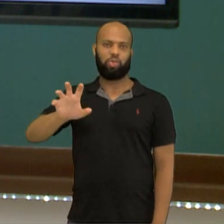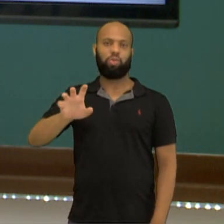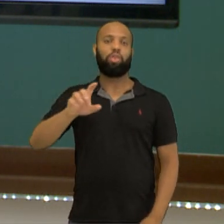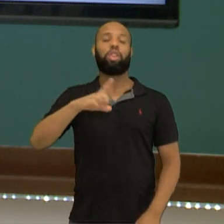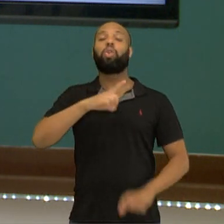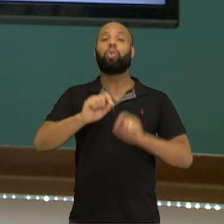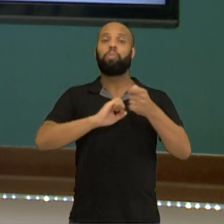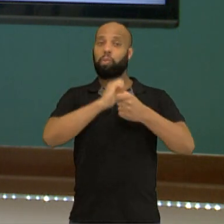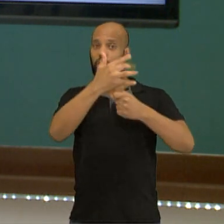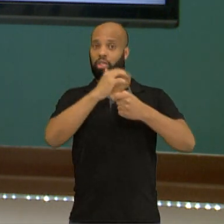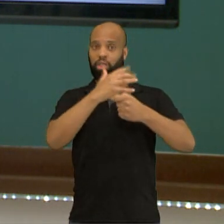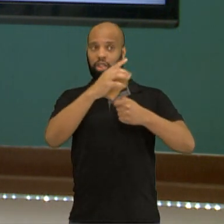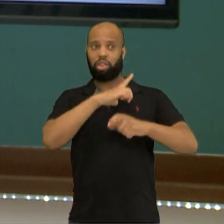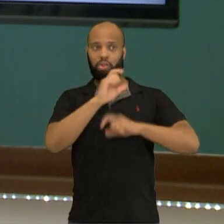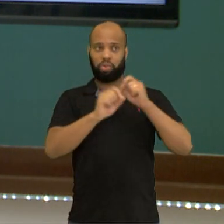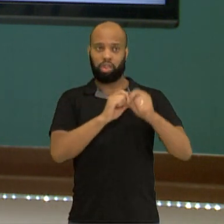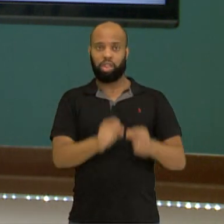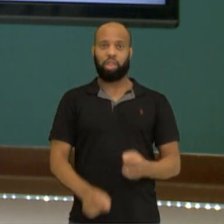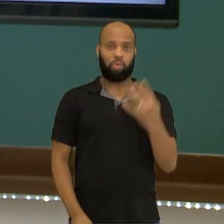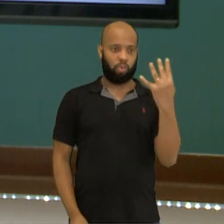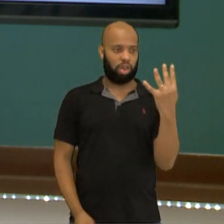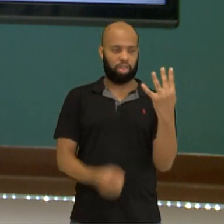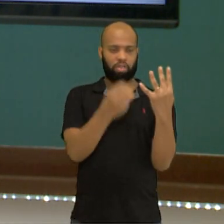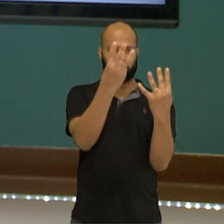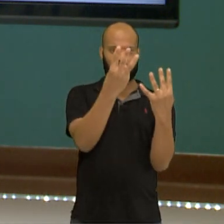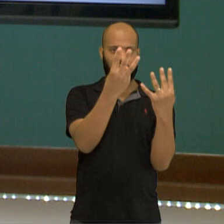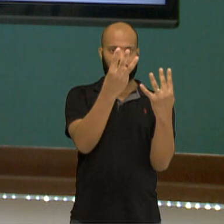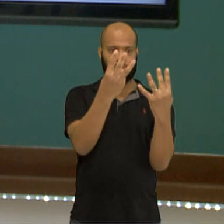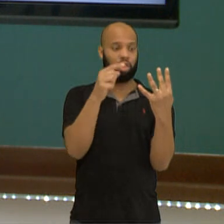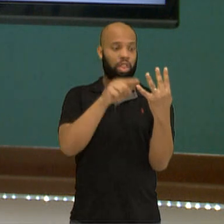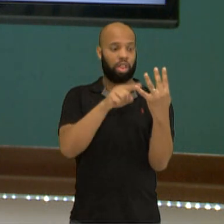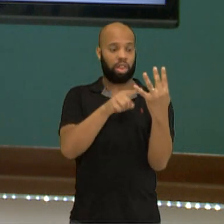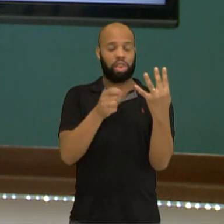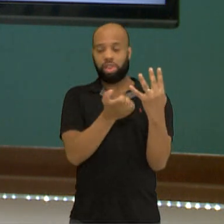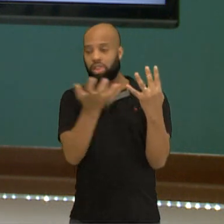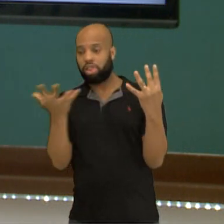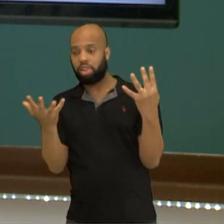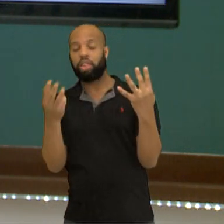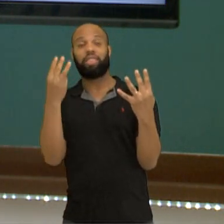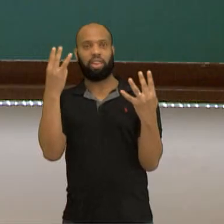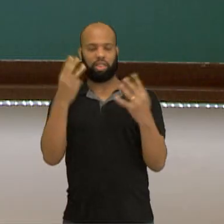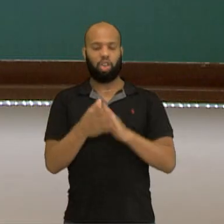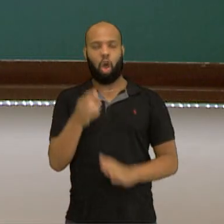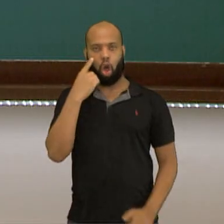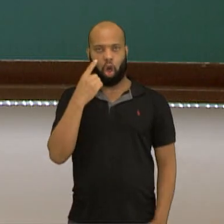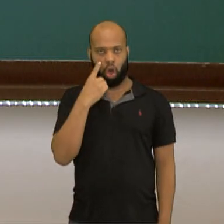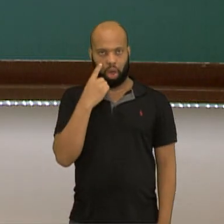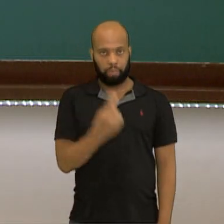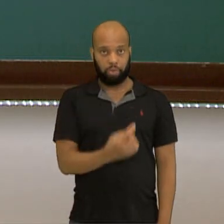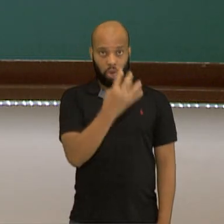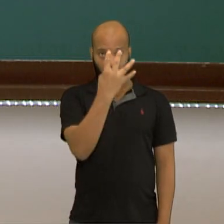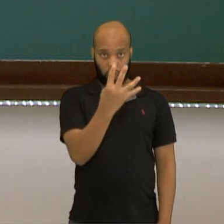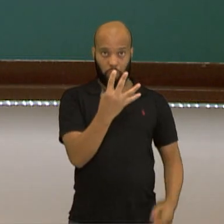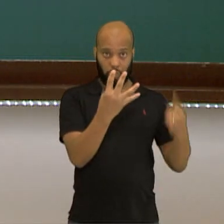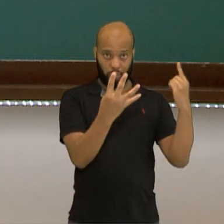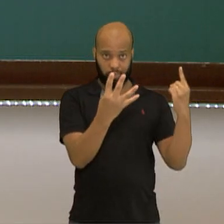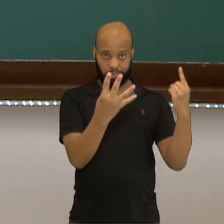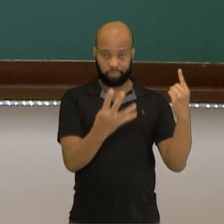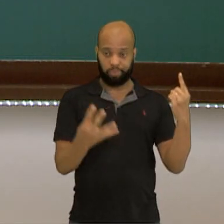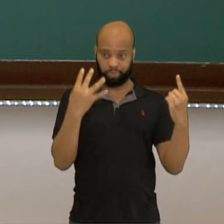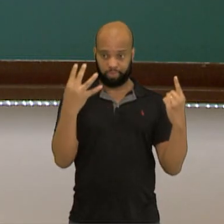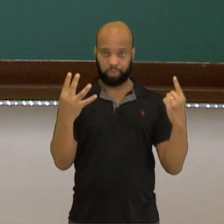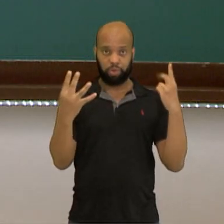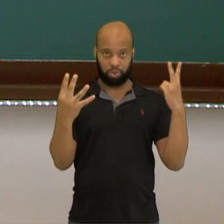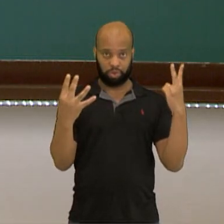pensar o quê? Que esse fator é o que vai se repetir e esse número aqui me diz quantas vezes esse fator vai se repetir. Então,